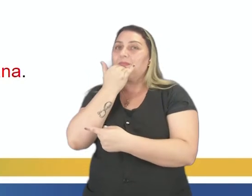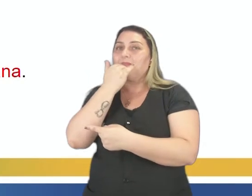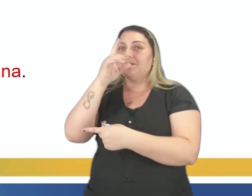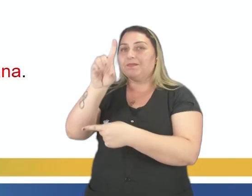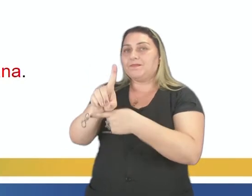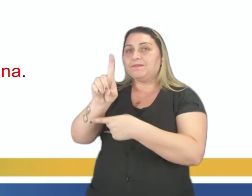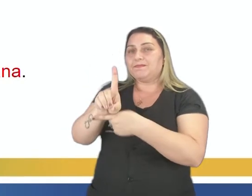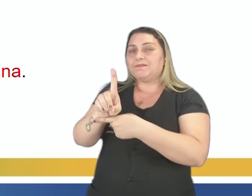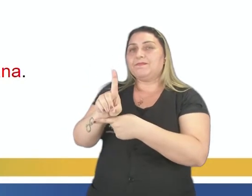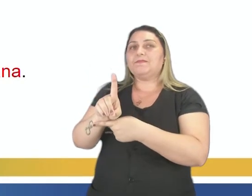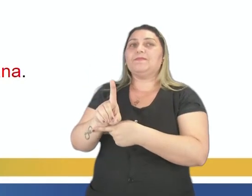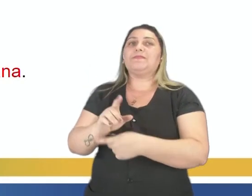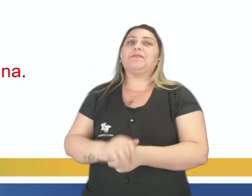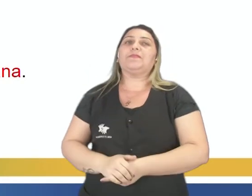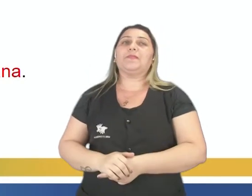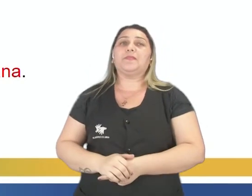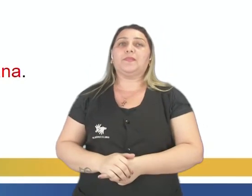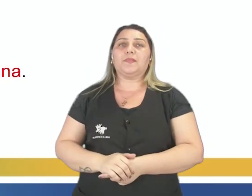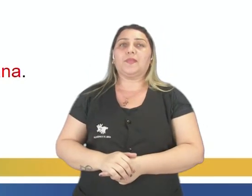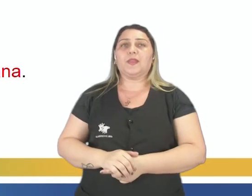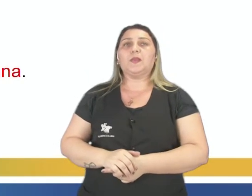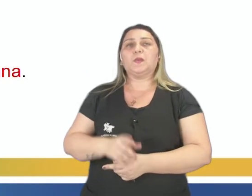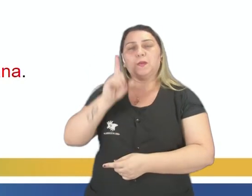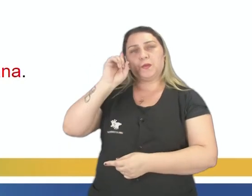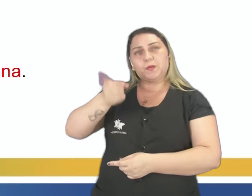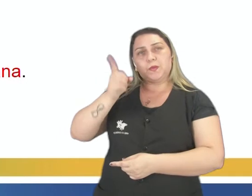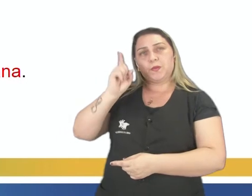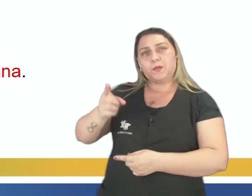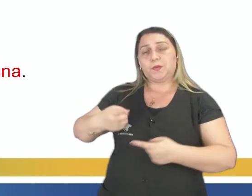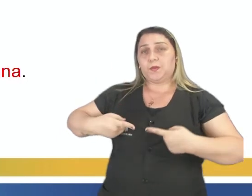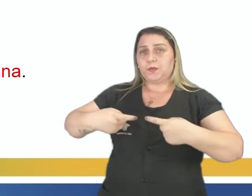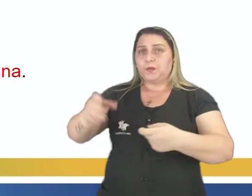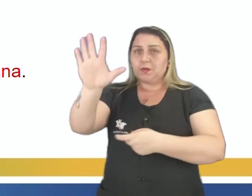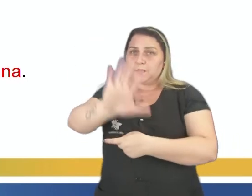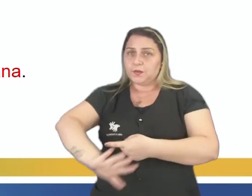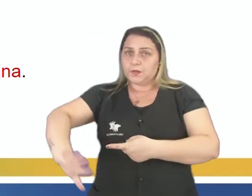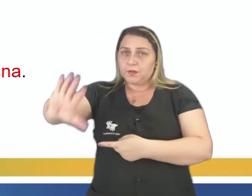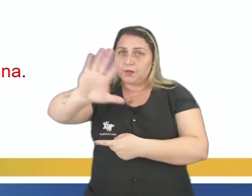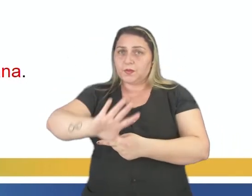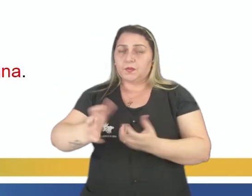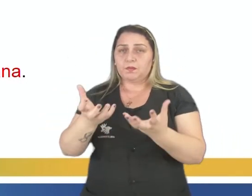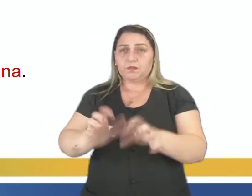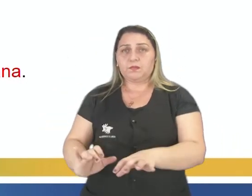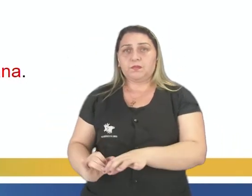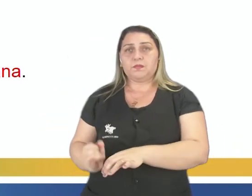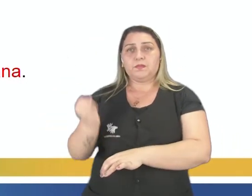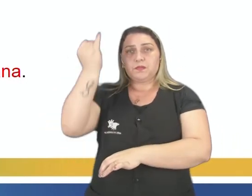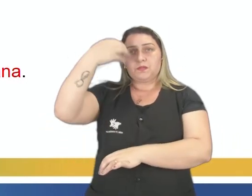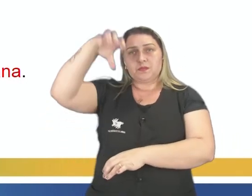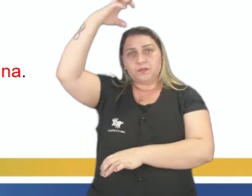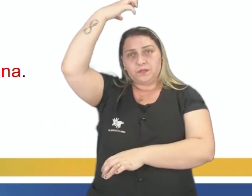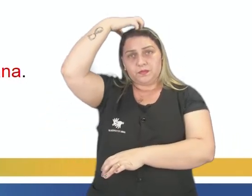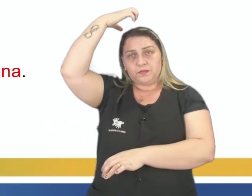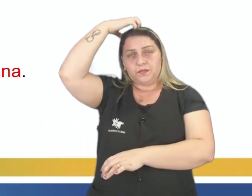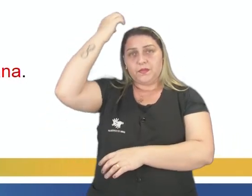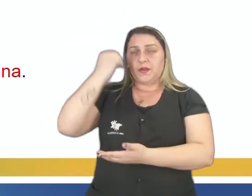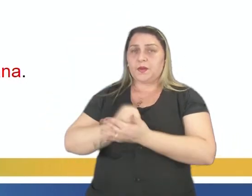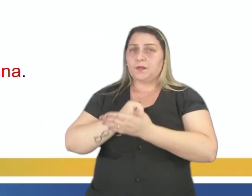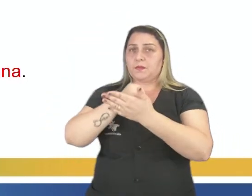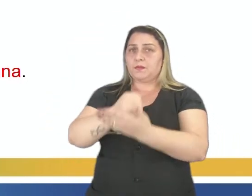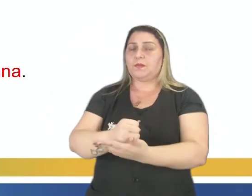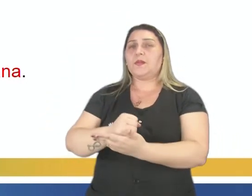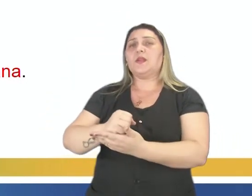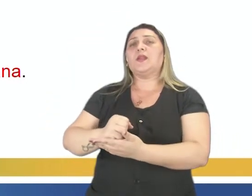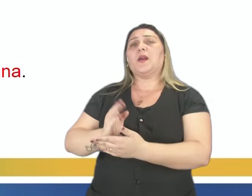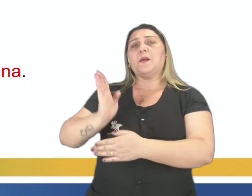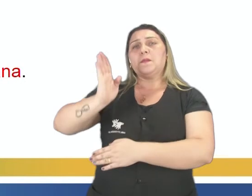D, né? Foi dirigida por uma guerrilha nacionalista e anti-imperialista que ganhou apoios da